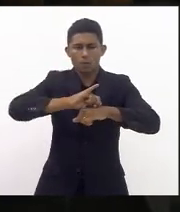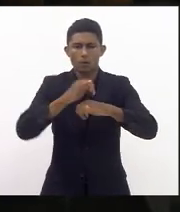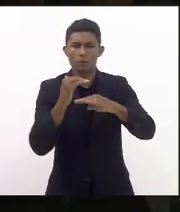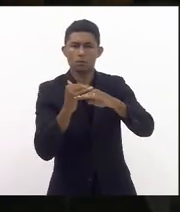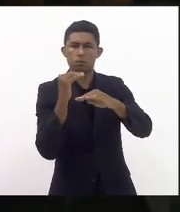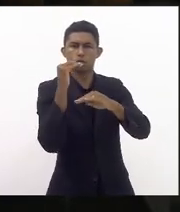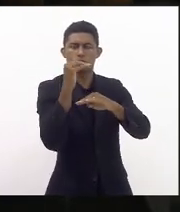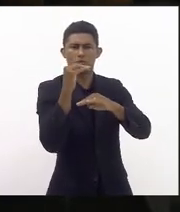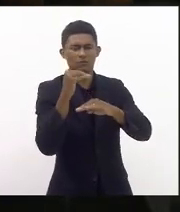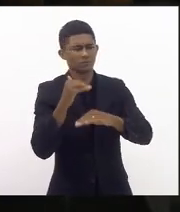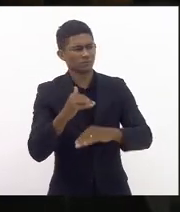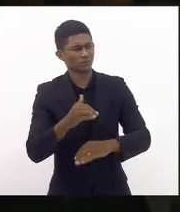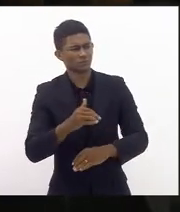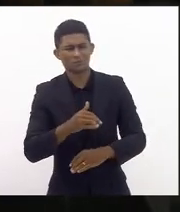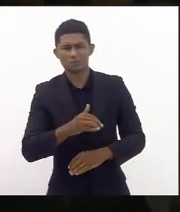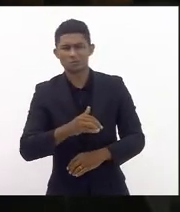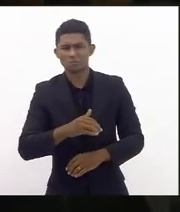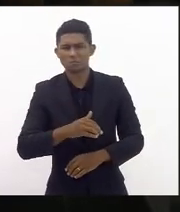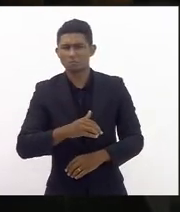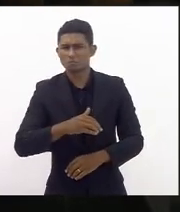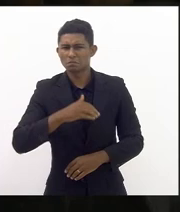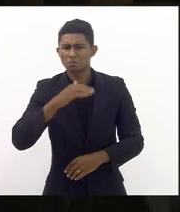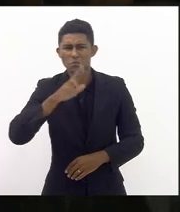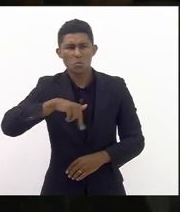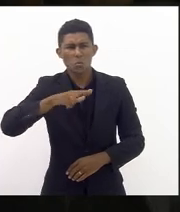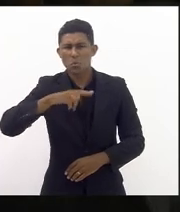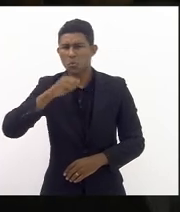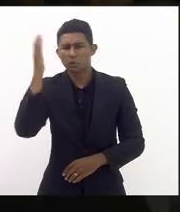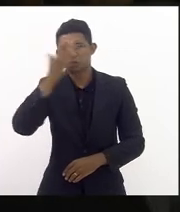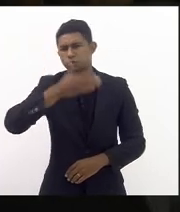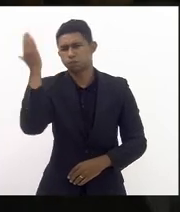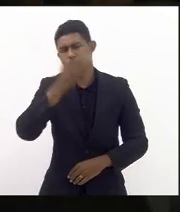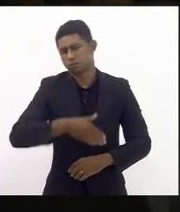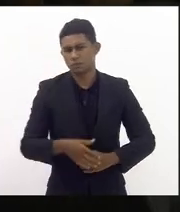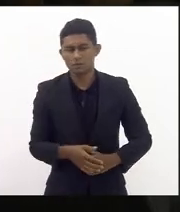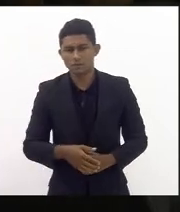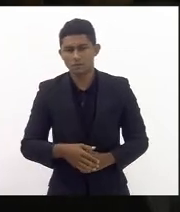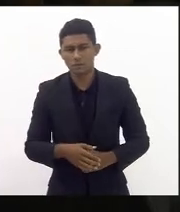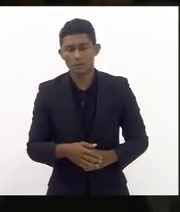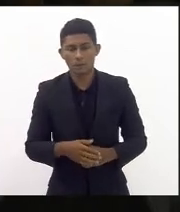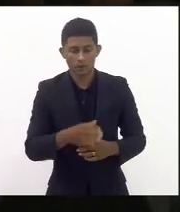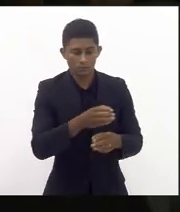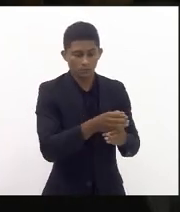Torres, senhora presidente, que sairão